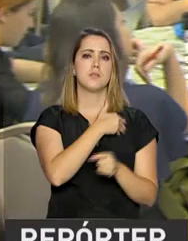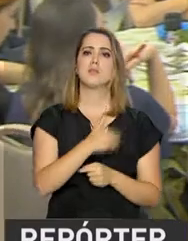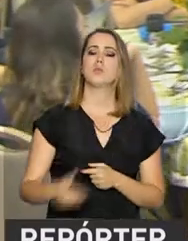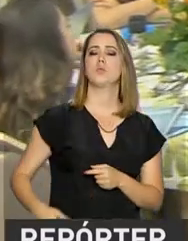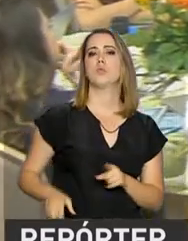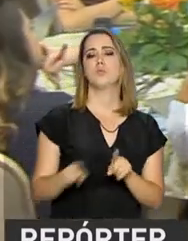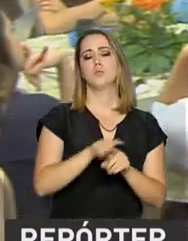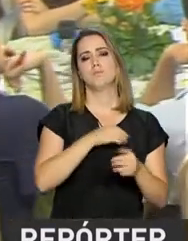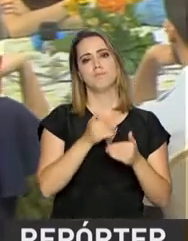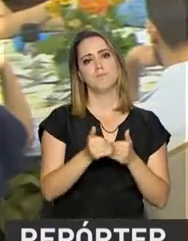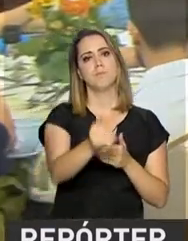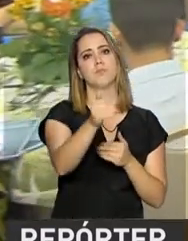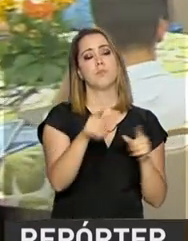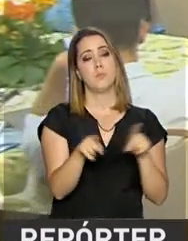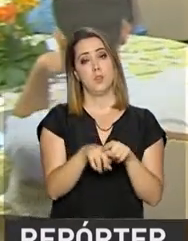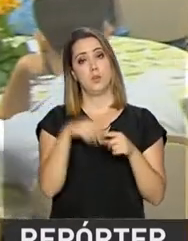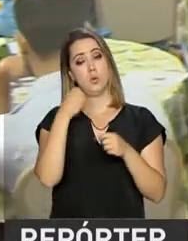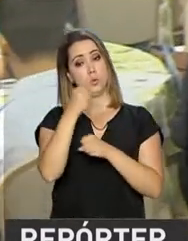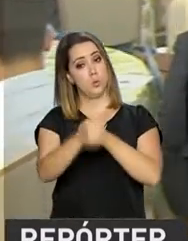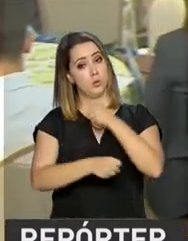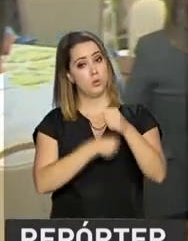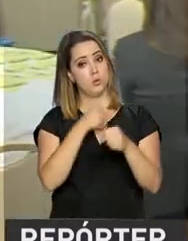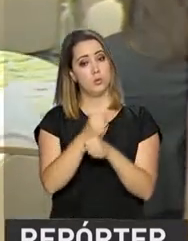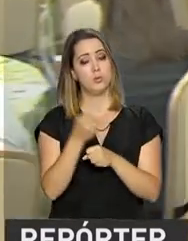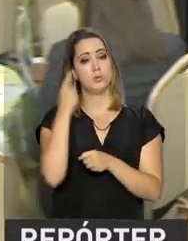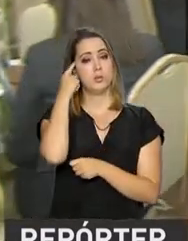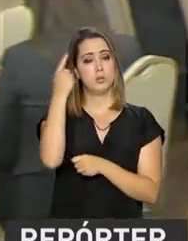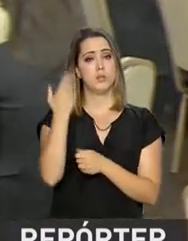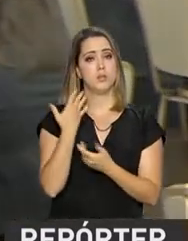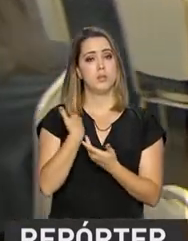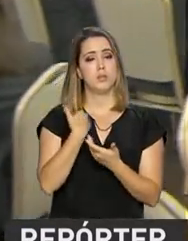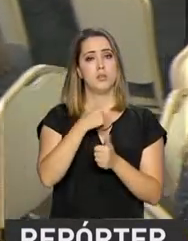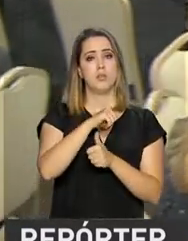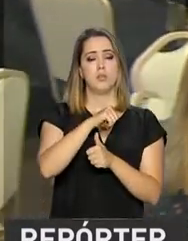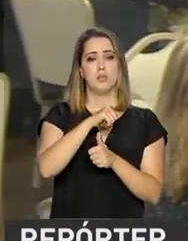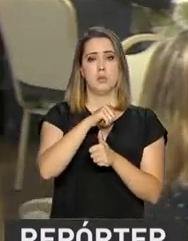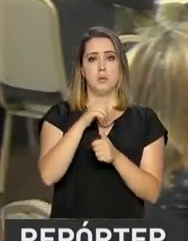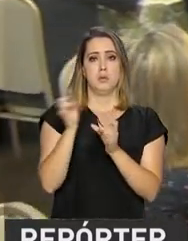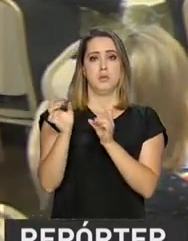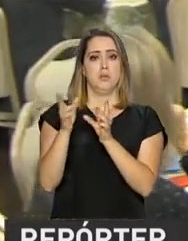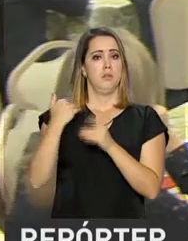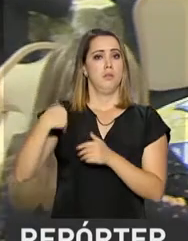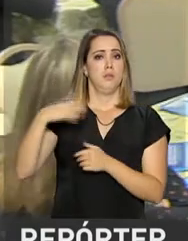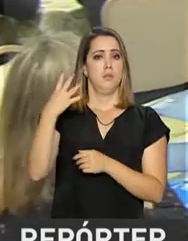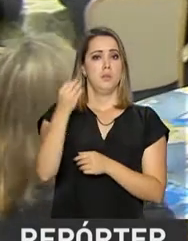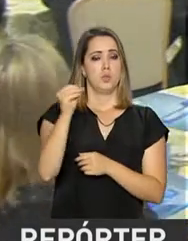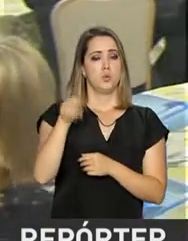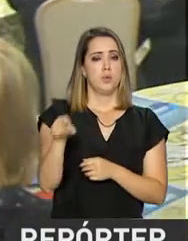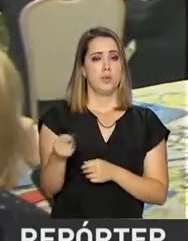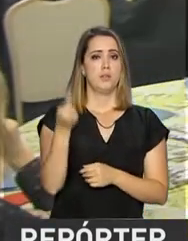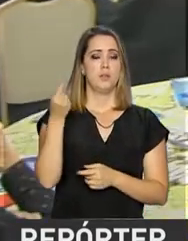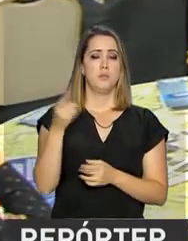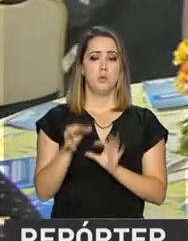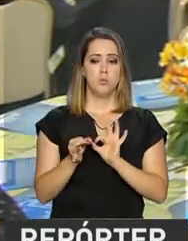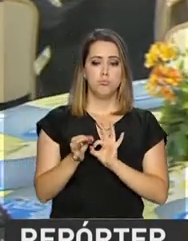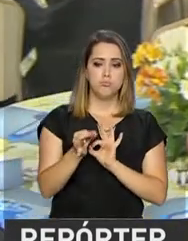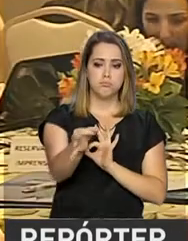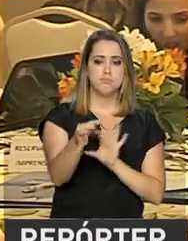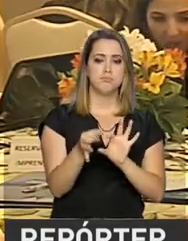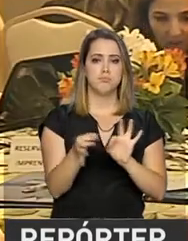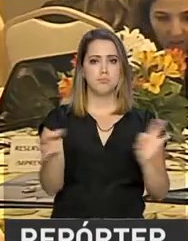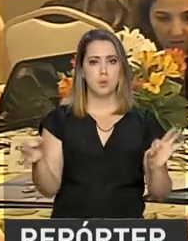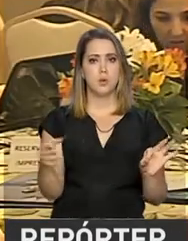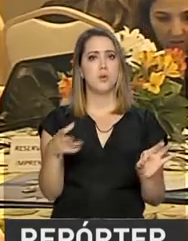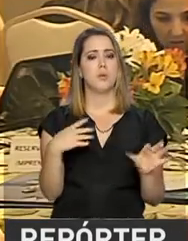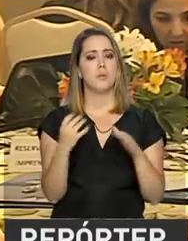segmentos estão em andamento. E para o ano que vem, a ideia é transferir até 40 mil quilômetros de rodovias para o setor privado.